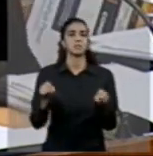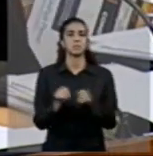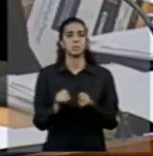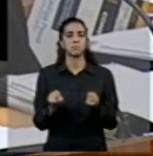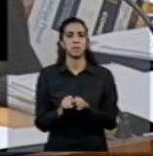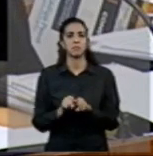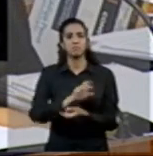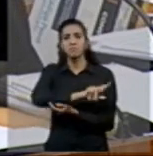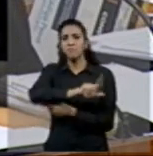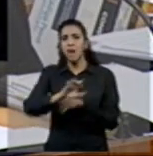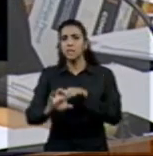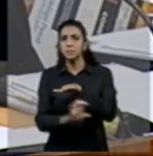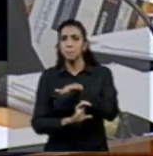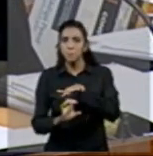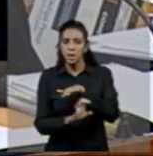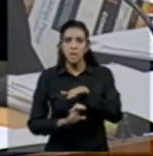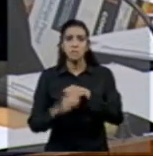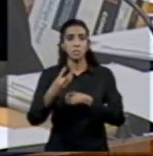de empresas